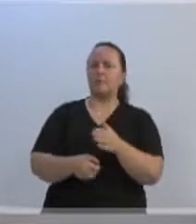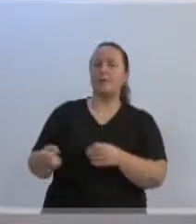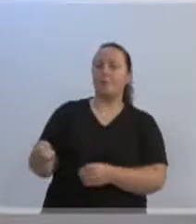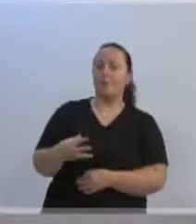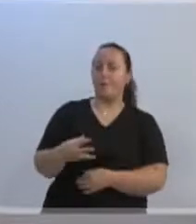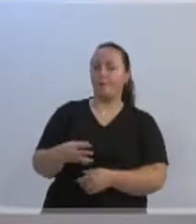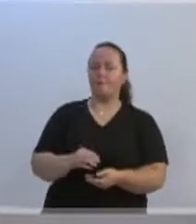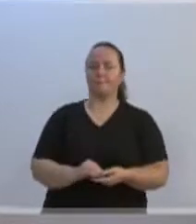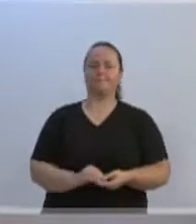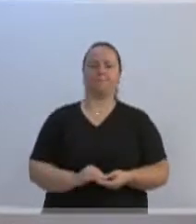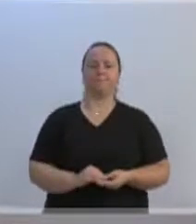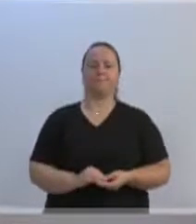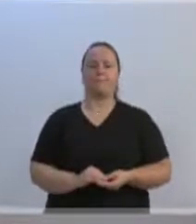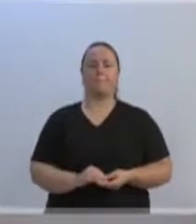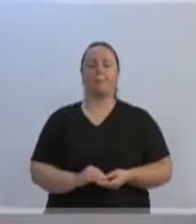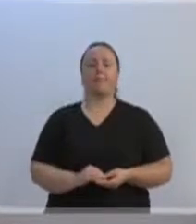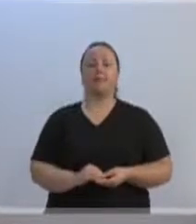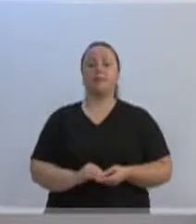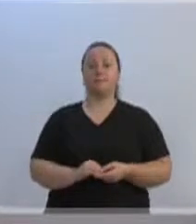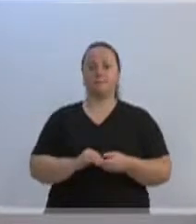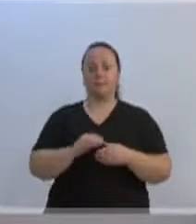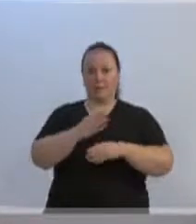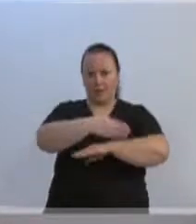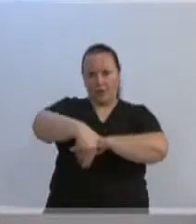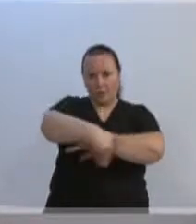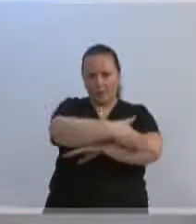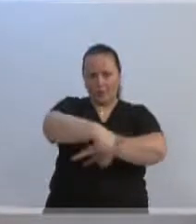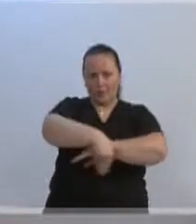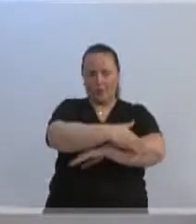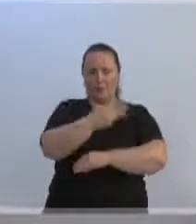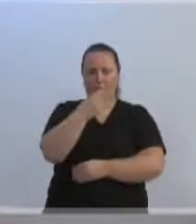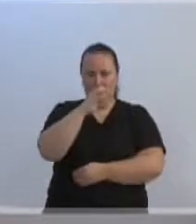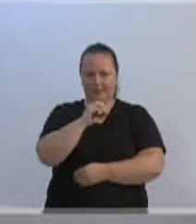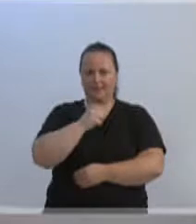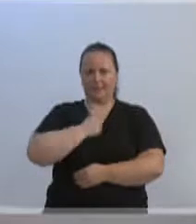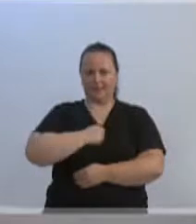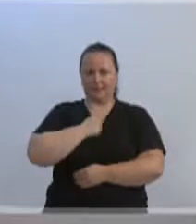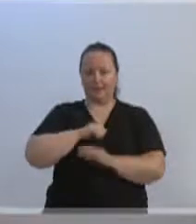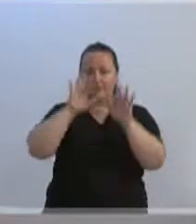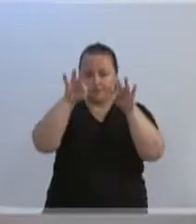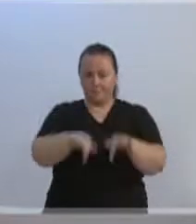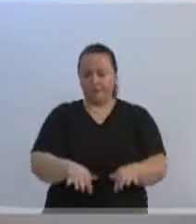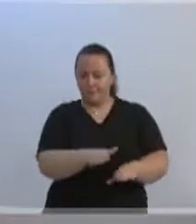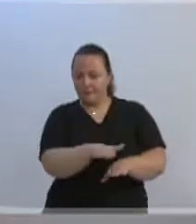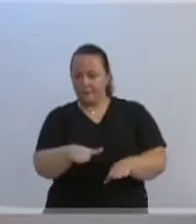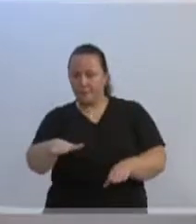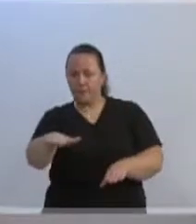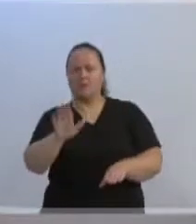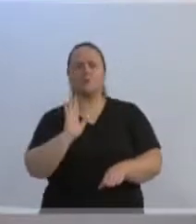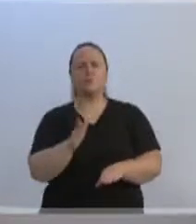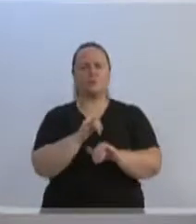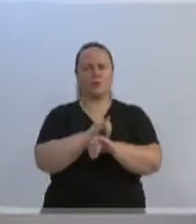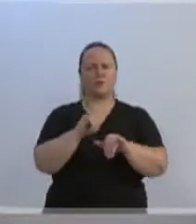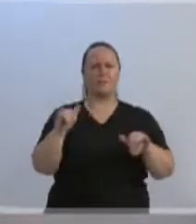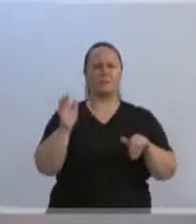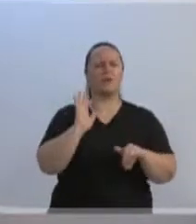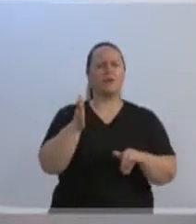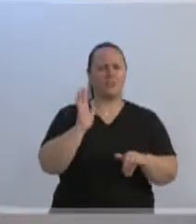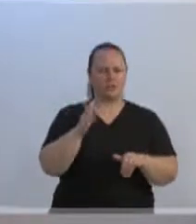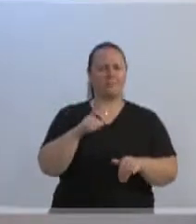na saída da rua 30 de agosto para a rua marechal rondon existe uma grande dificuldade eu já fiz menção aqui uma sessão anterior